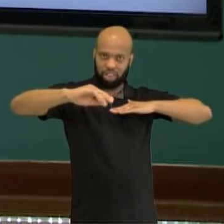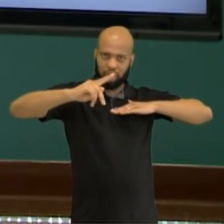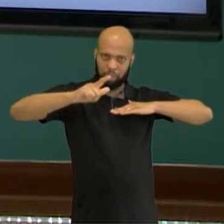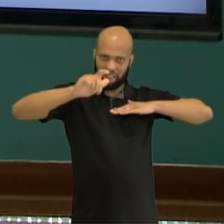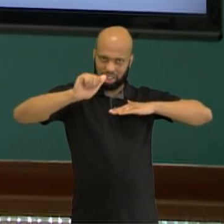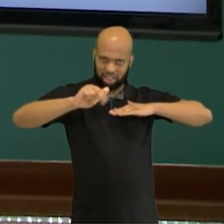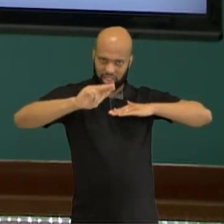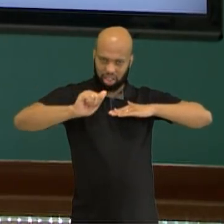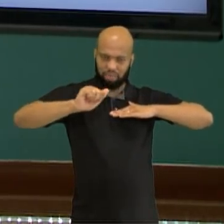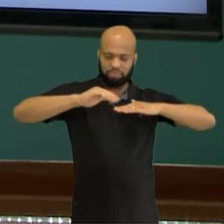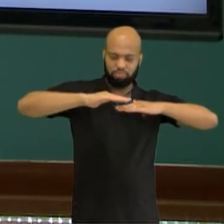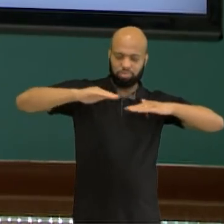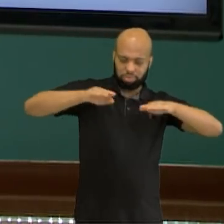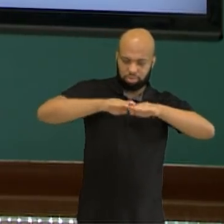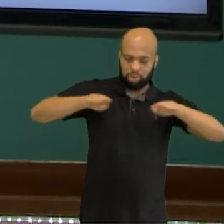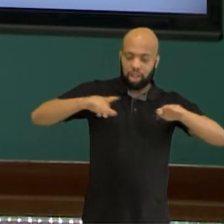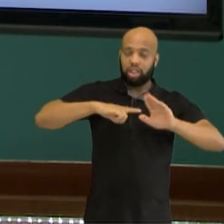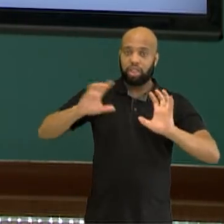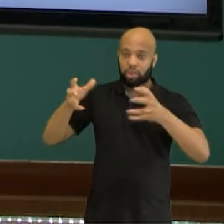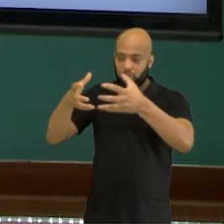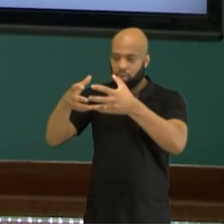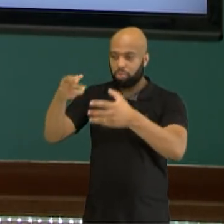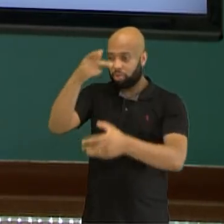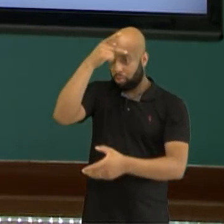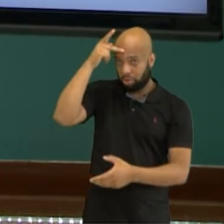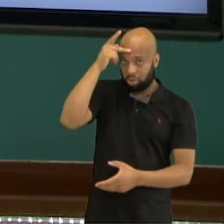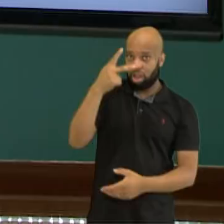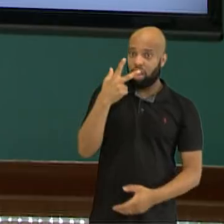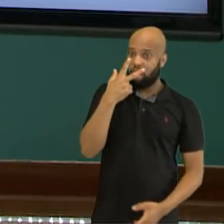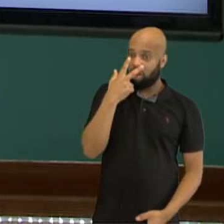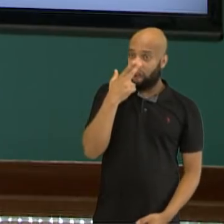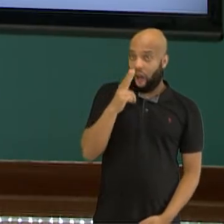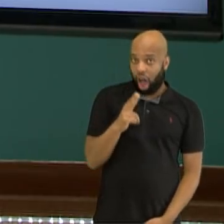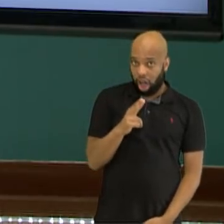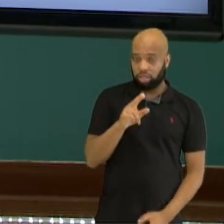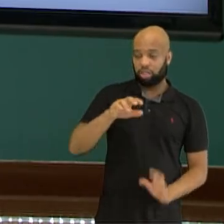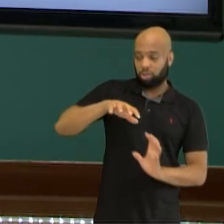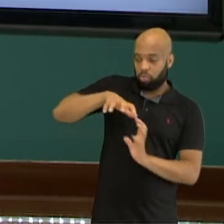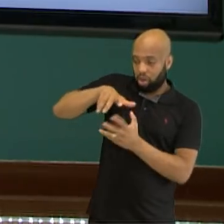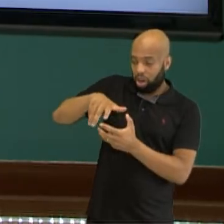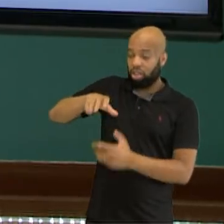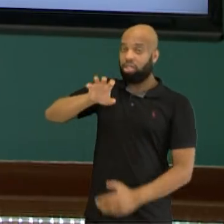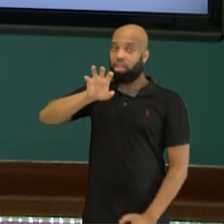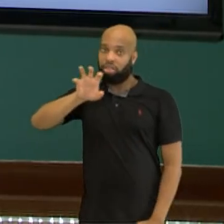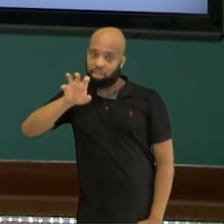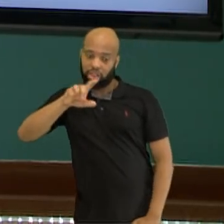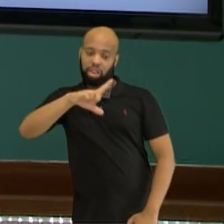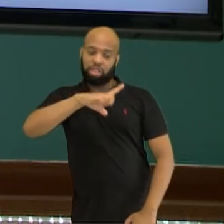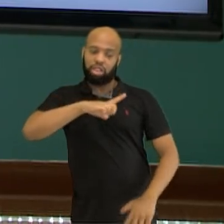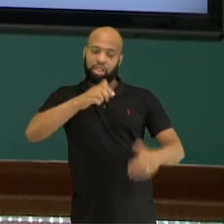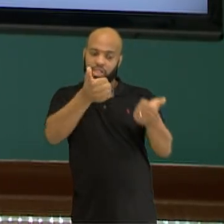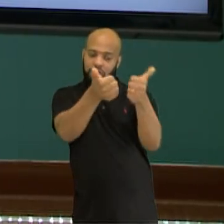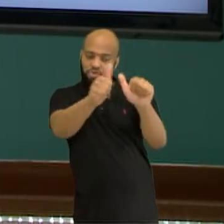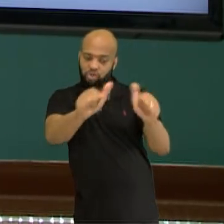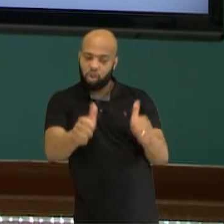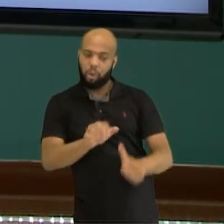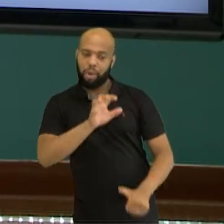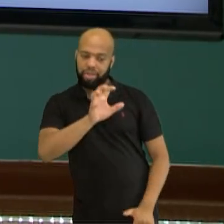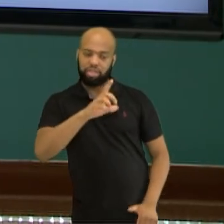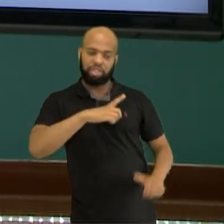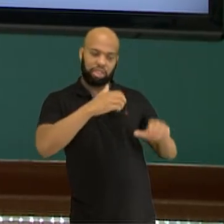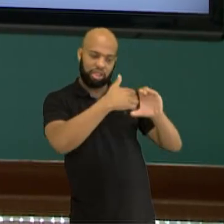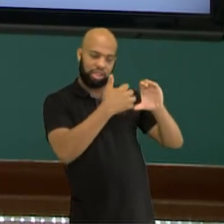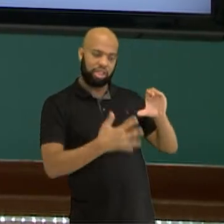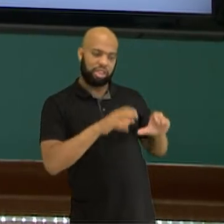pessoa ou um grupo de pessoas, o planeta pode ser assim, o planeta tem tal característica, e